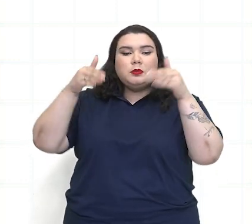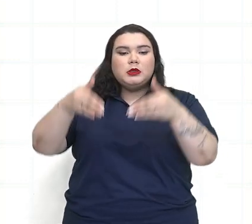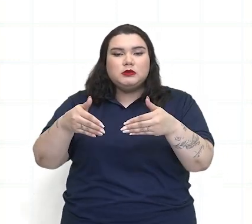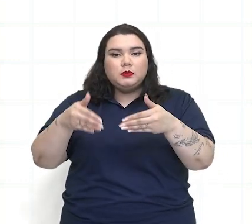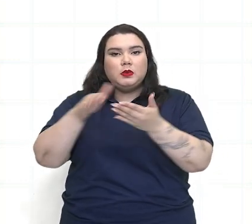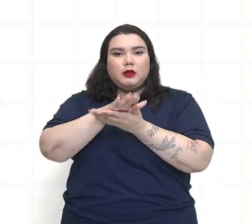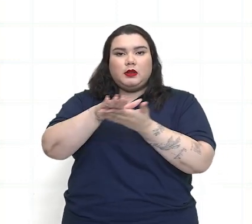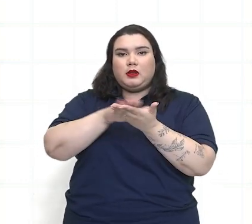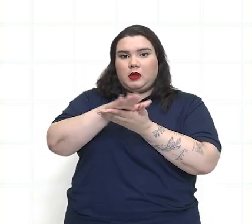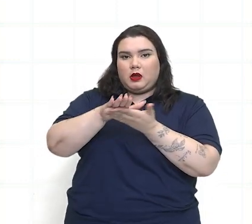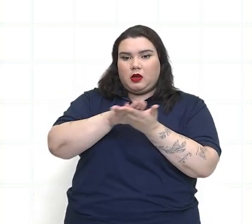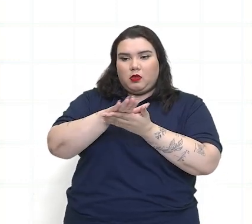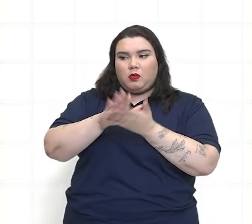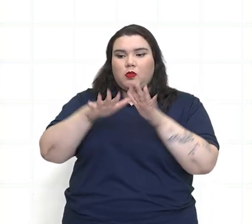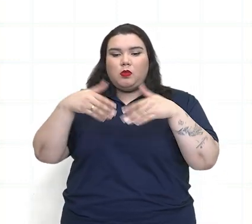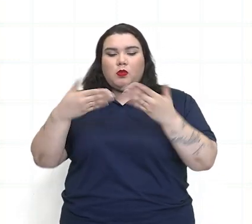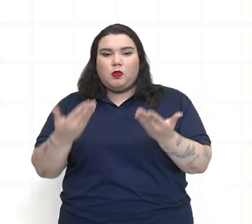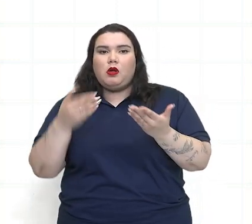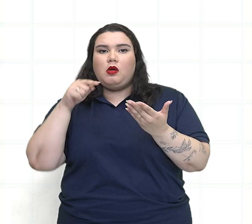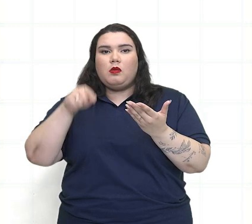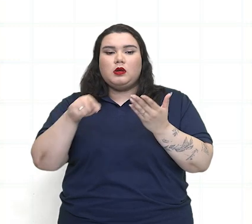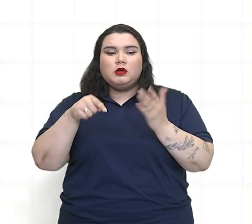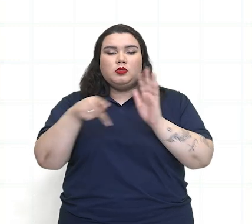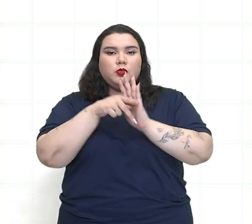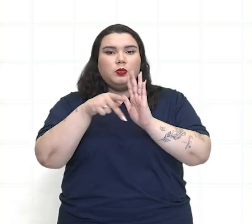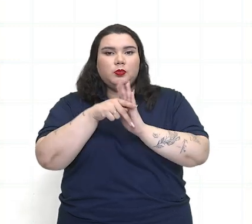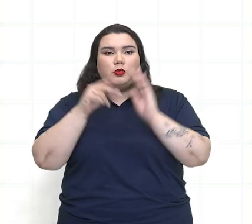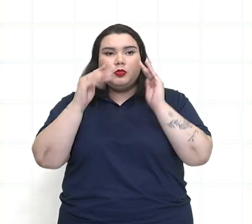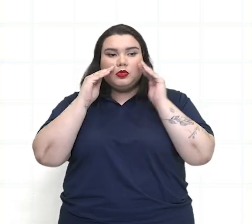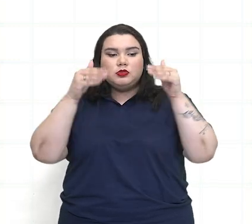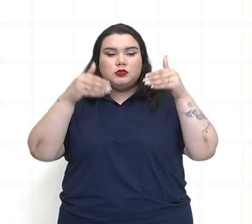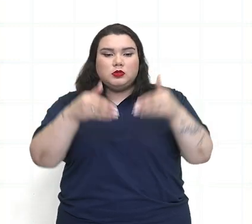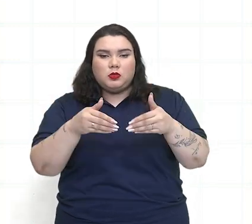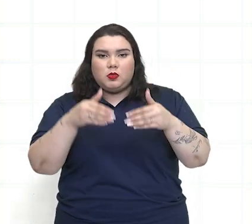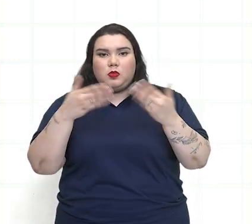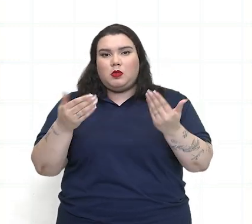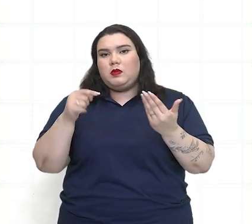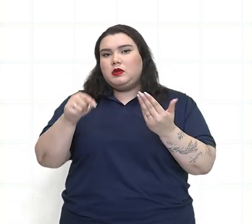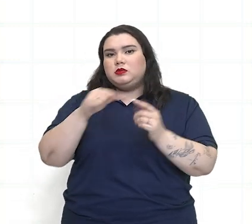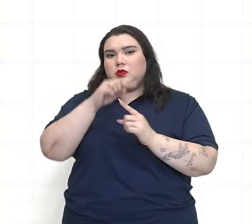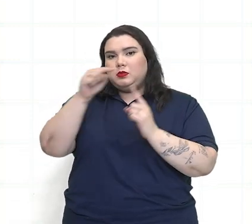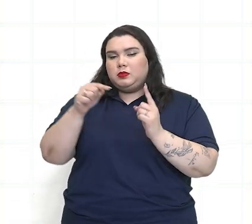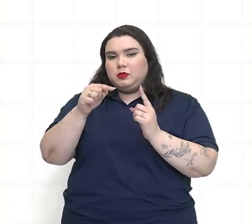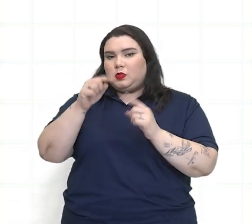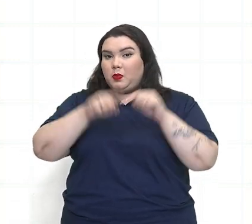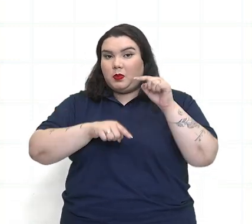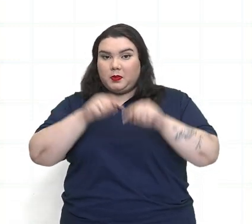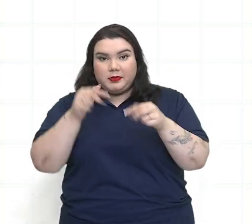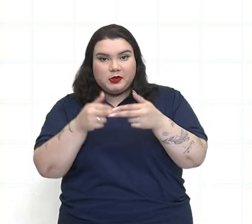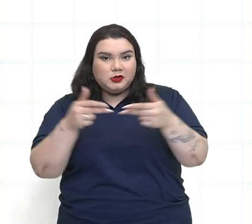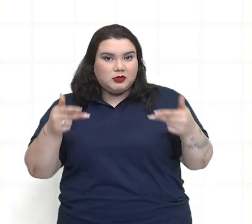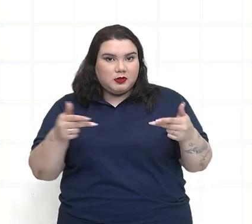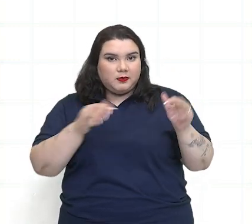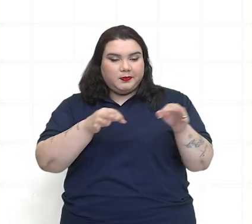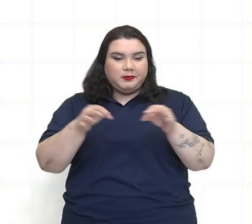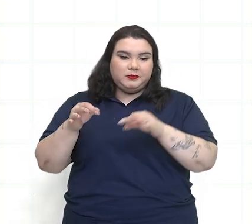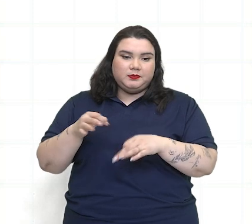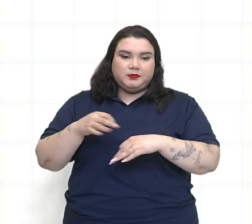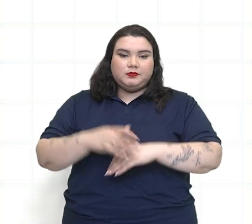uma especificidade dizendo qual é especificamente aquele objeto. Então, o artigo